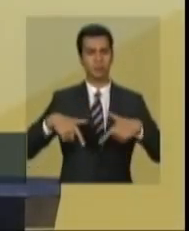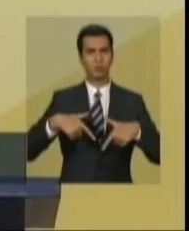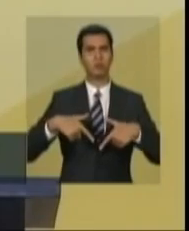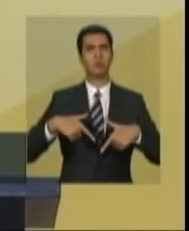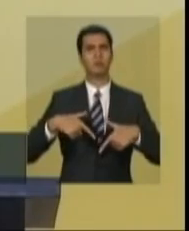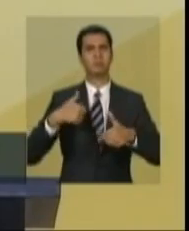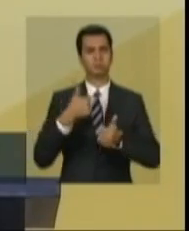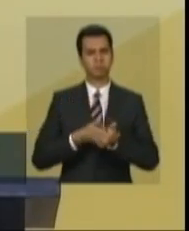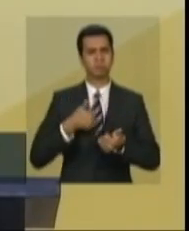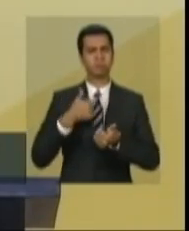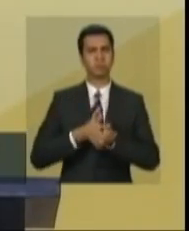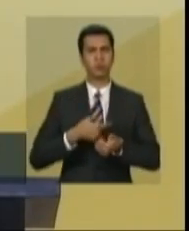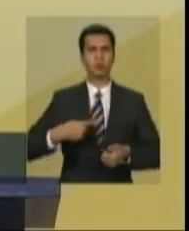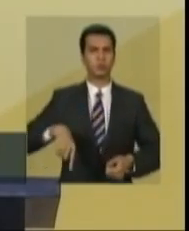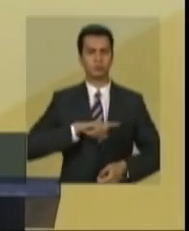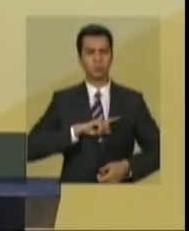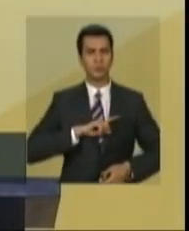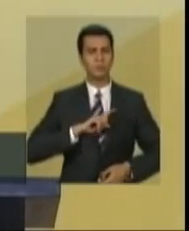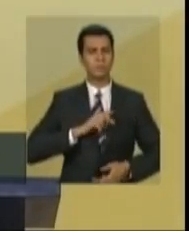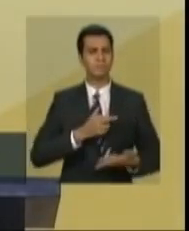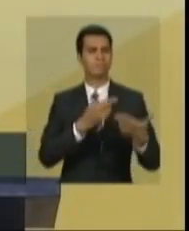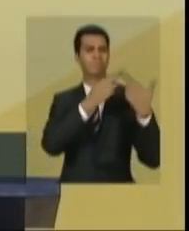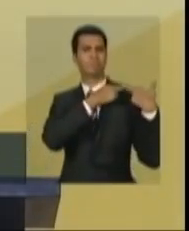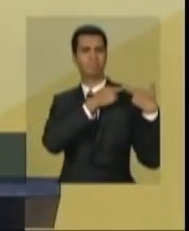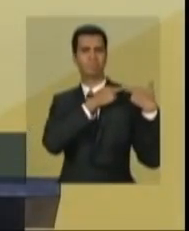da nossa responsabilidade.